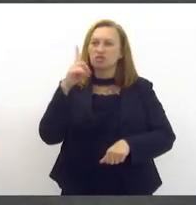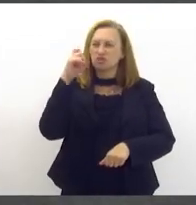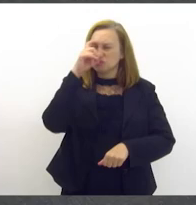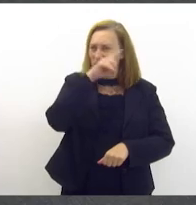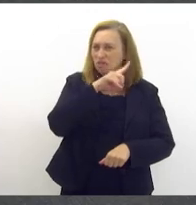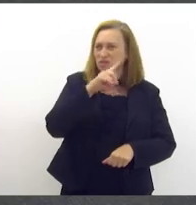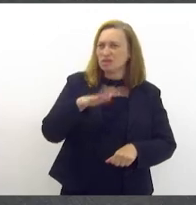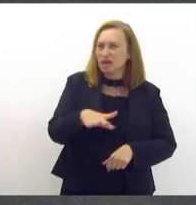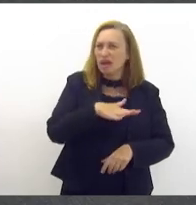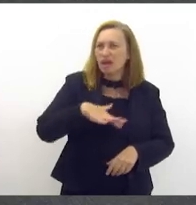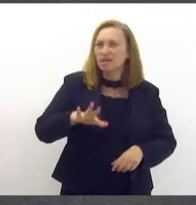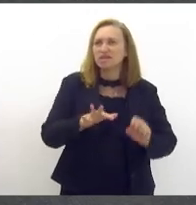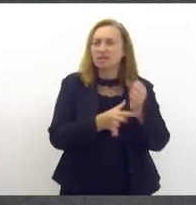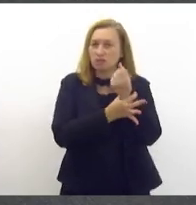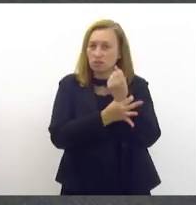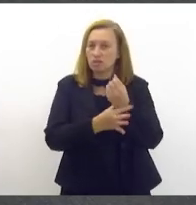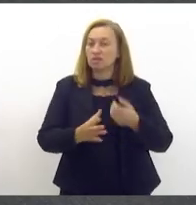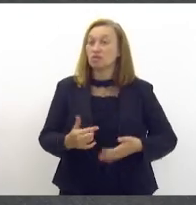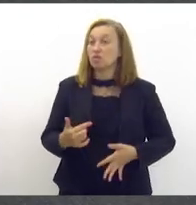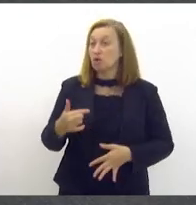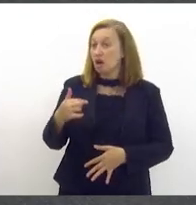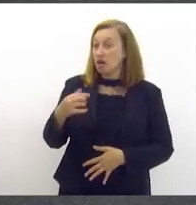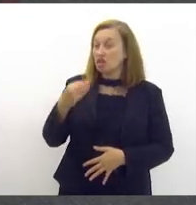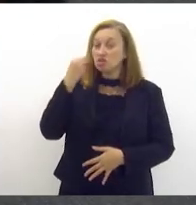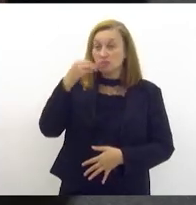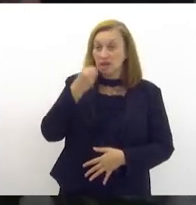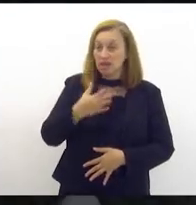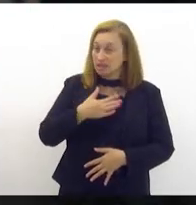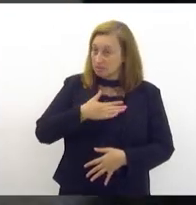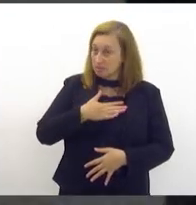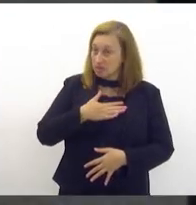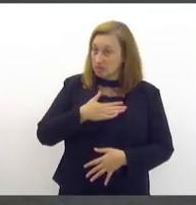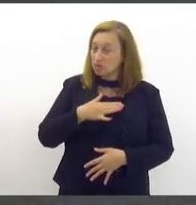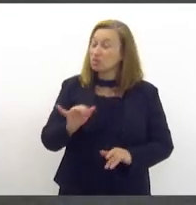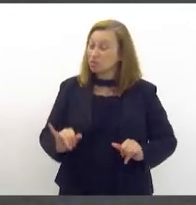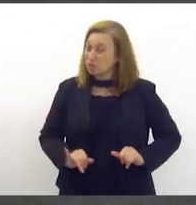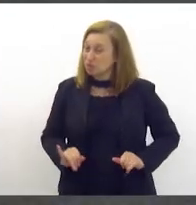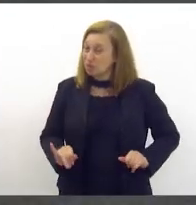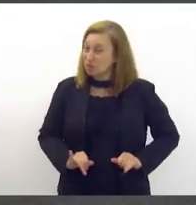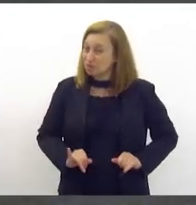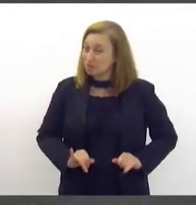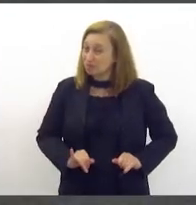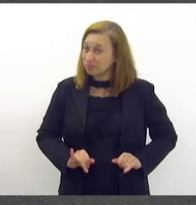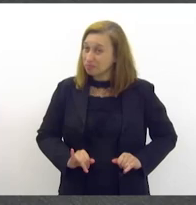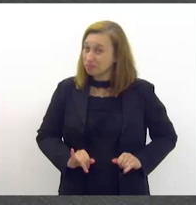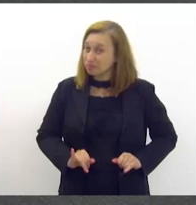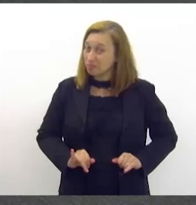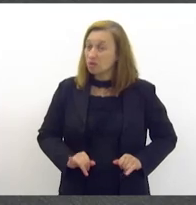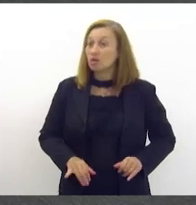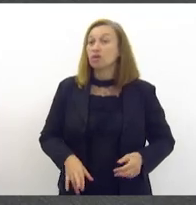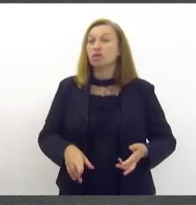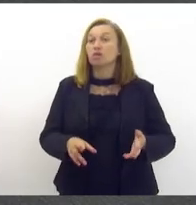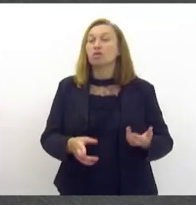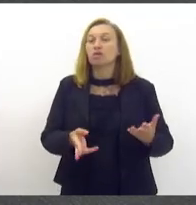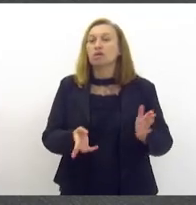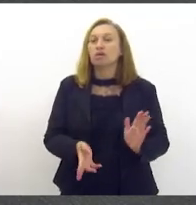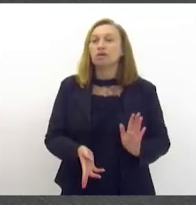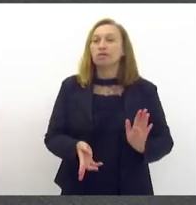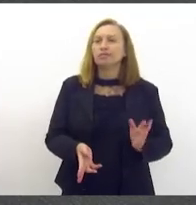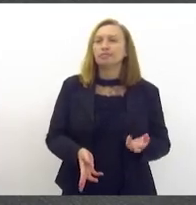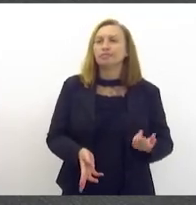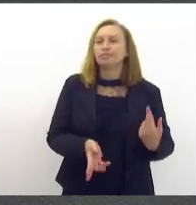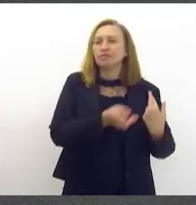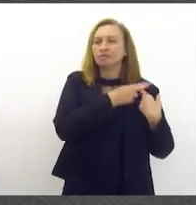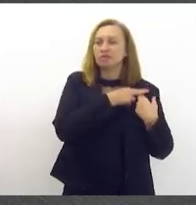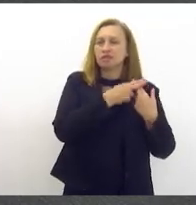segurança. O que eu passei, o sofrimento que eu tive... Eu assumi o risco de dirigir, porque